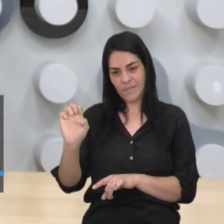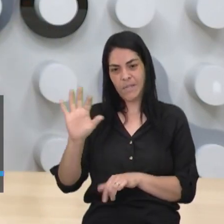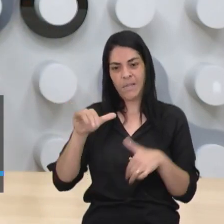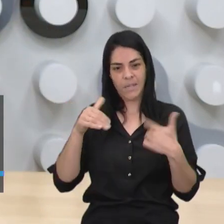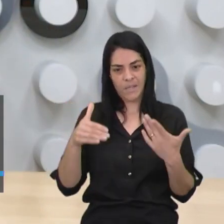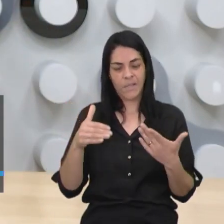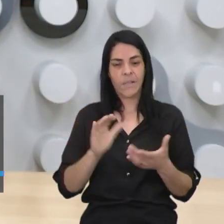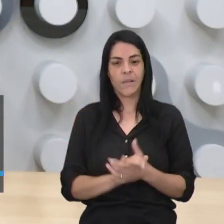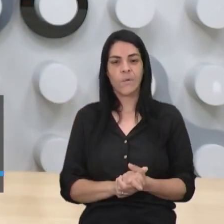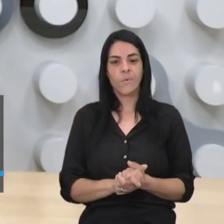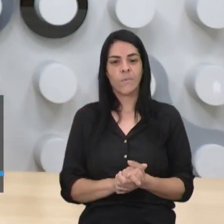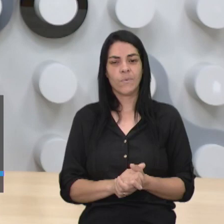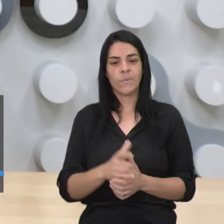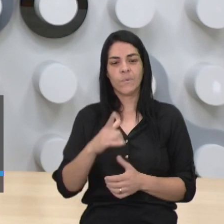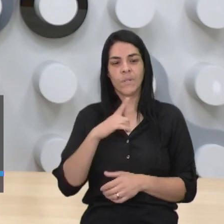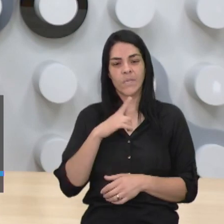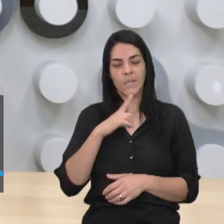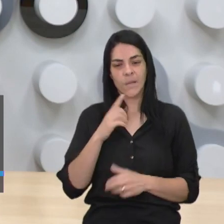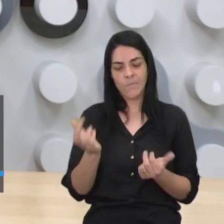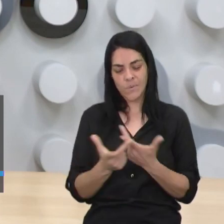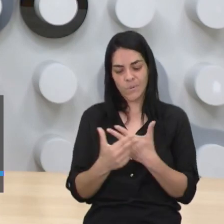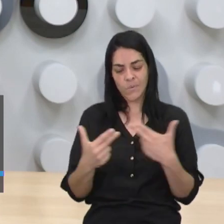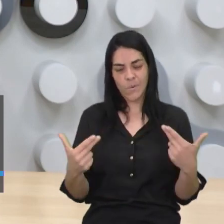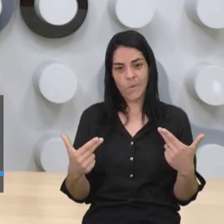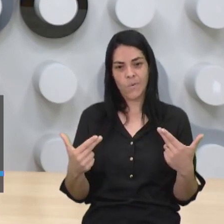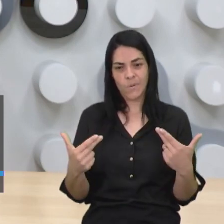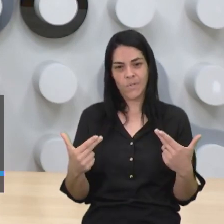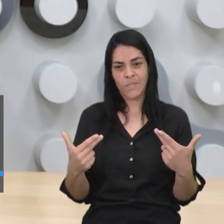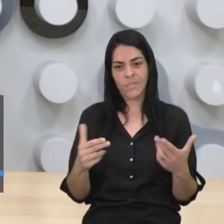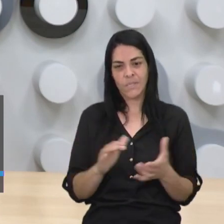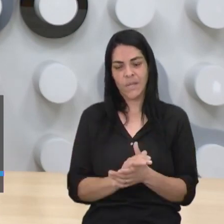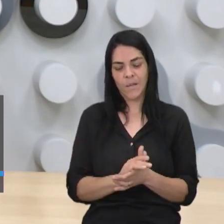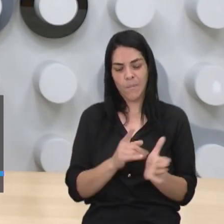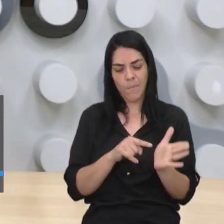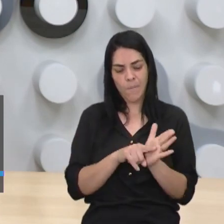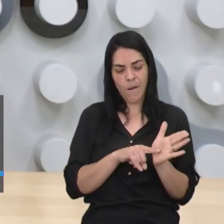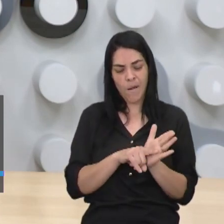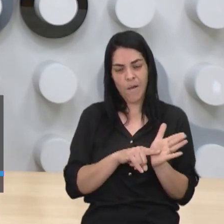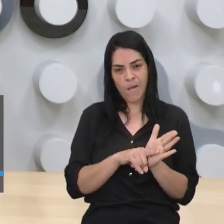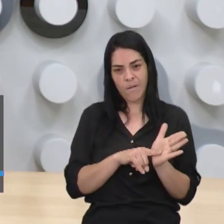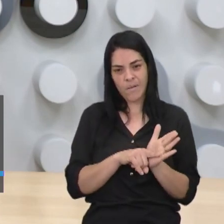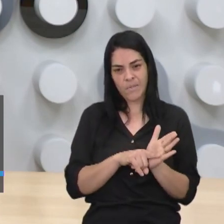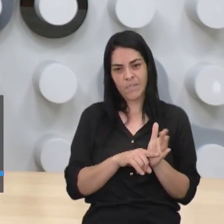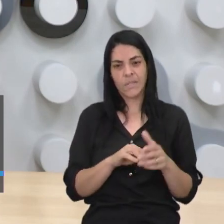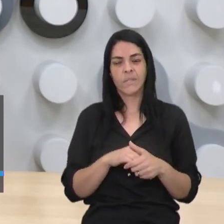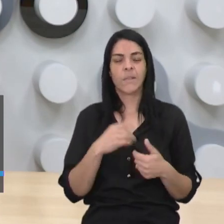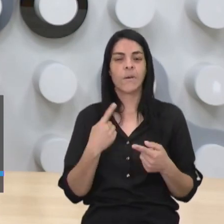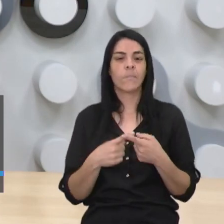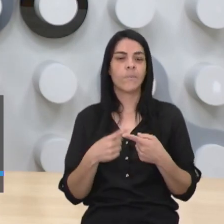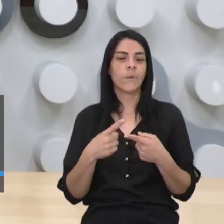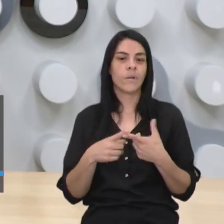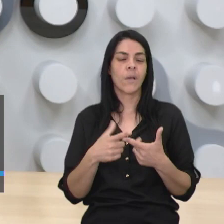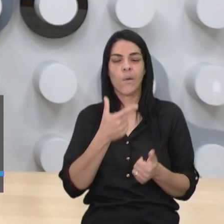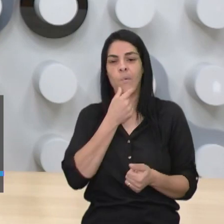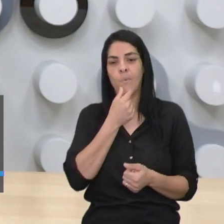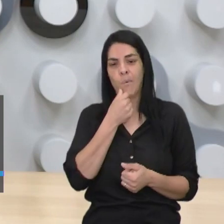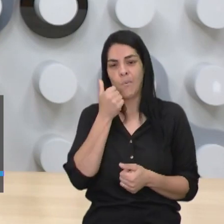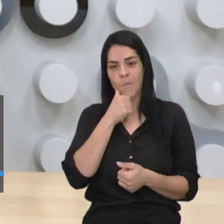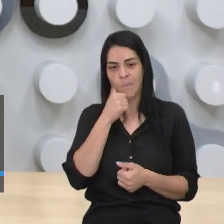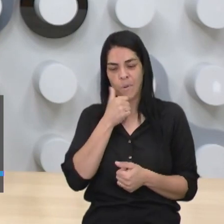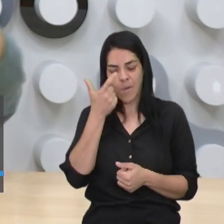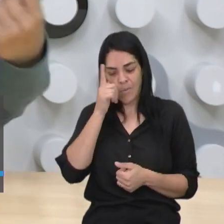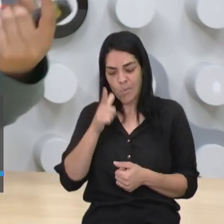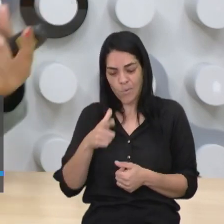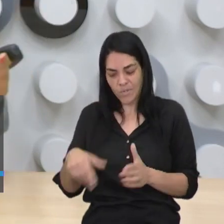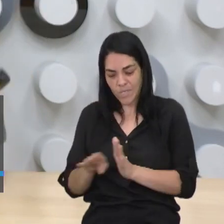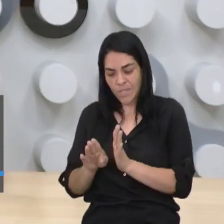tem aí algumas coisas que estão a serem pesquisadas ali, porque o homem não consegue chegar lá se